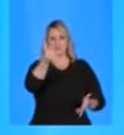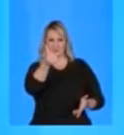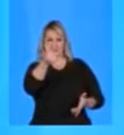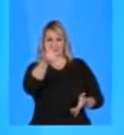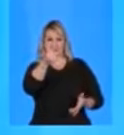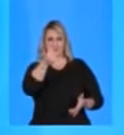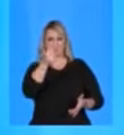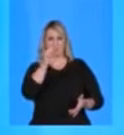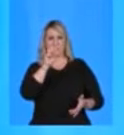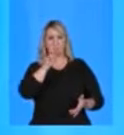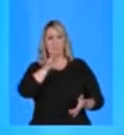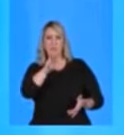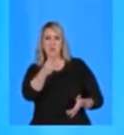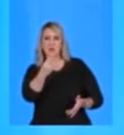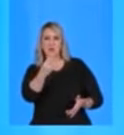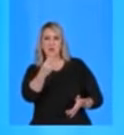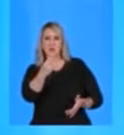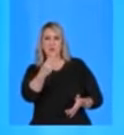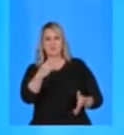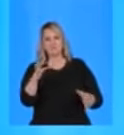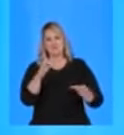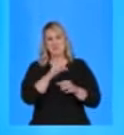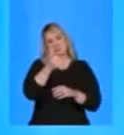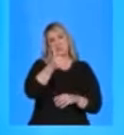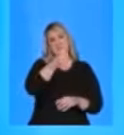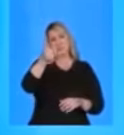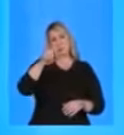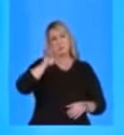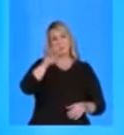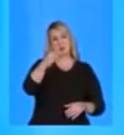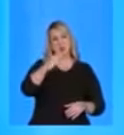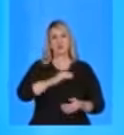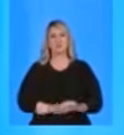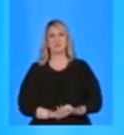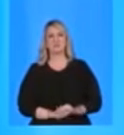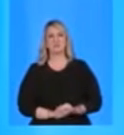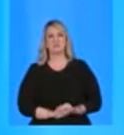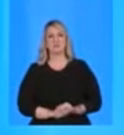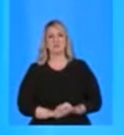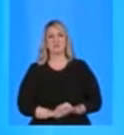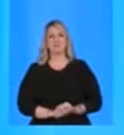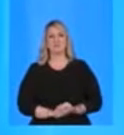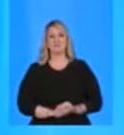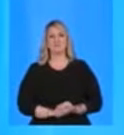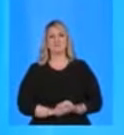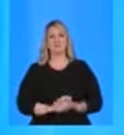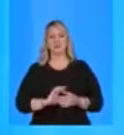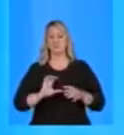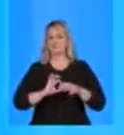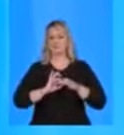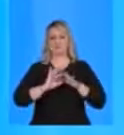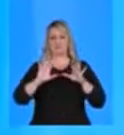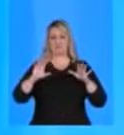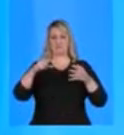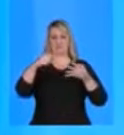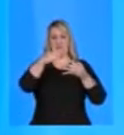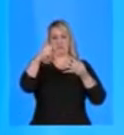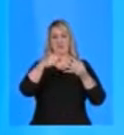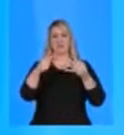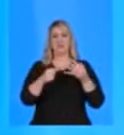bilhões 916 milhões arredondando 66 bilhões com dispensa de licitação